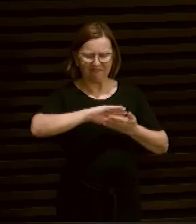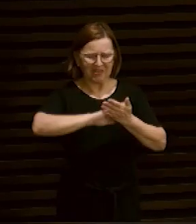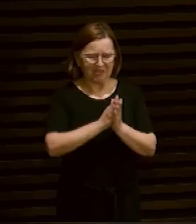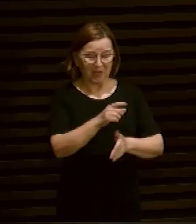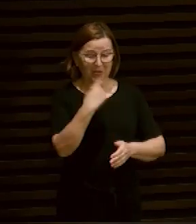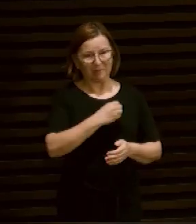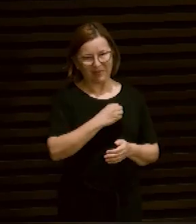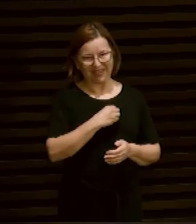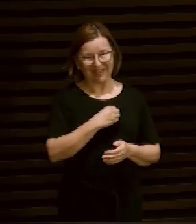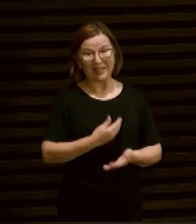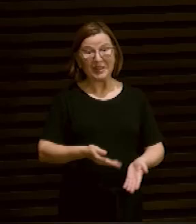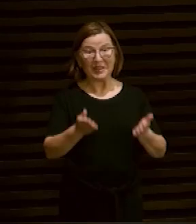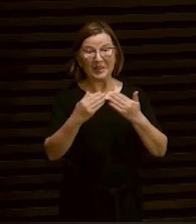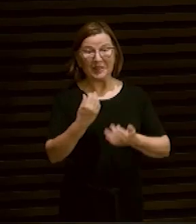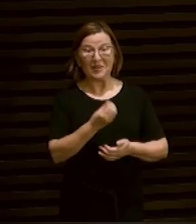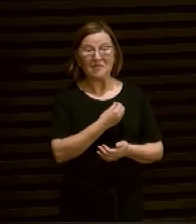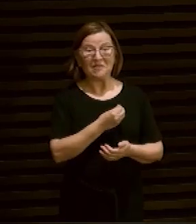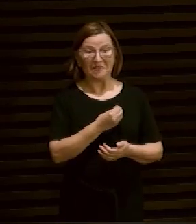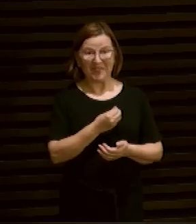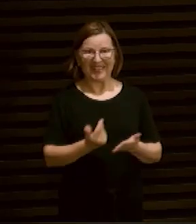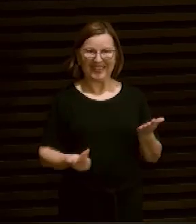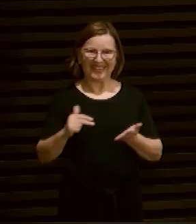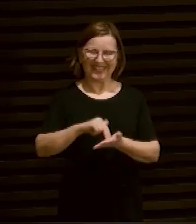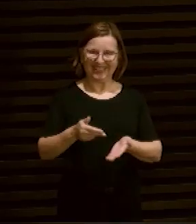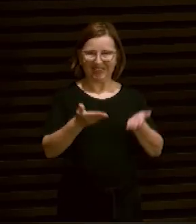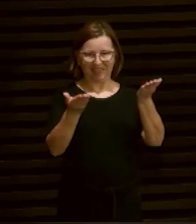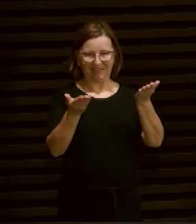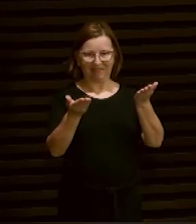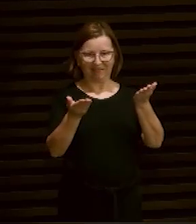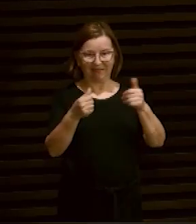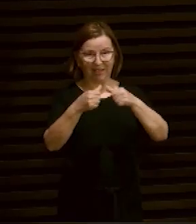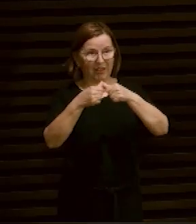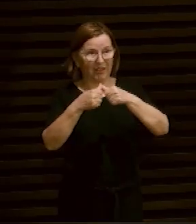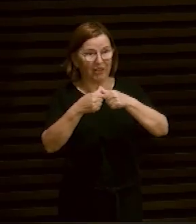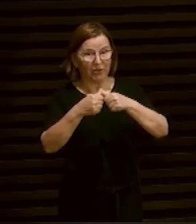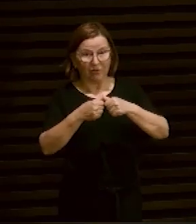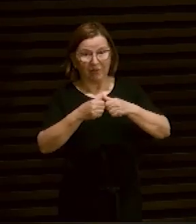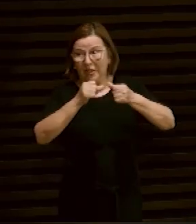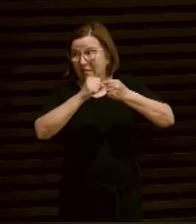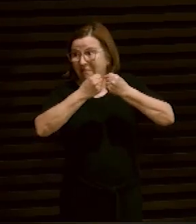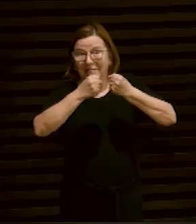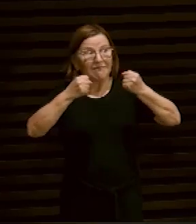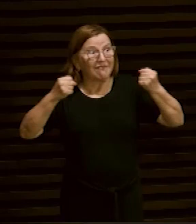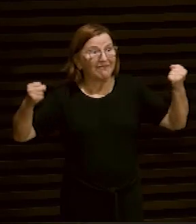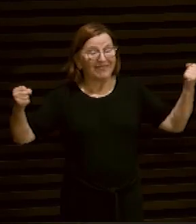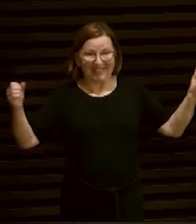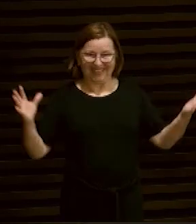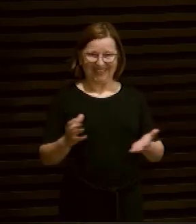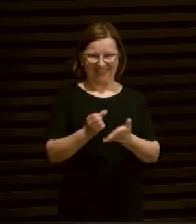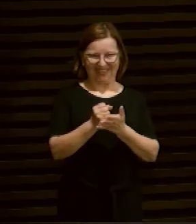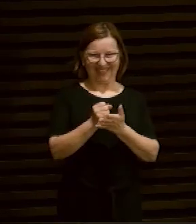nós a vida dele. E isso, se não for grande, eu não sei o que é maior. Essa é a grande